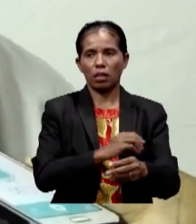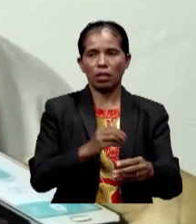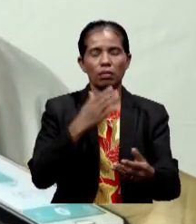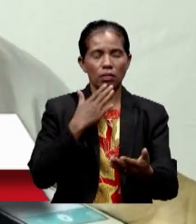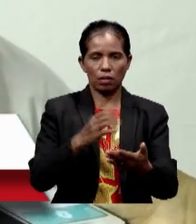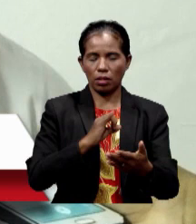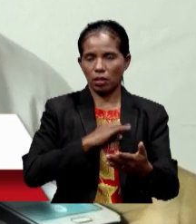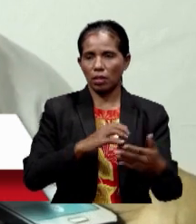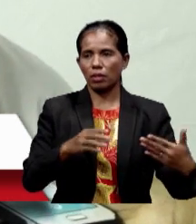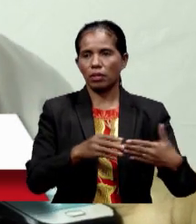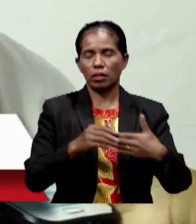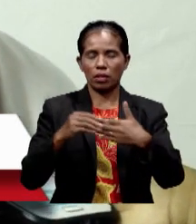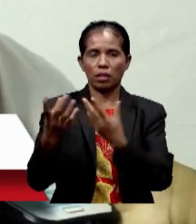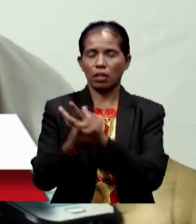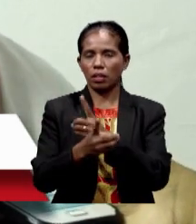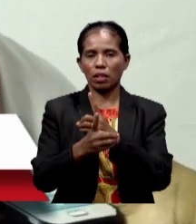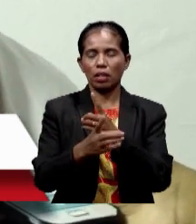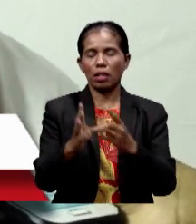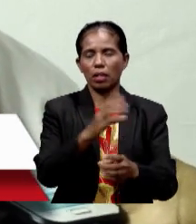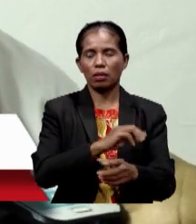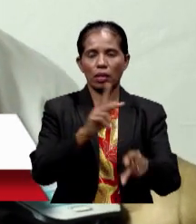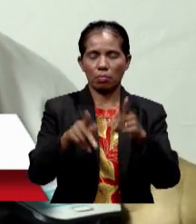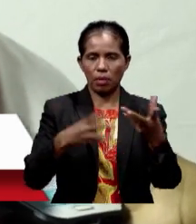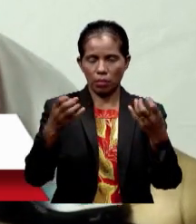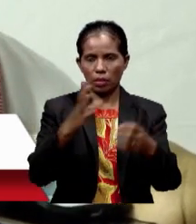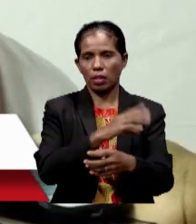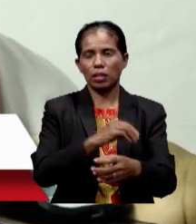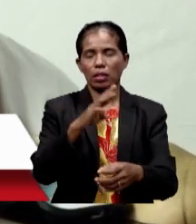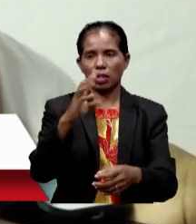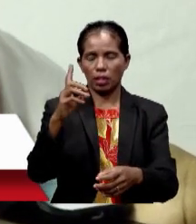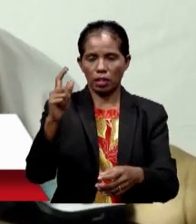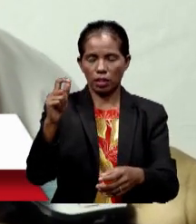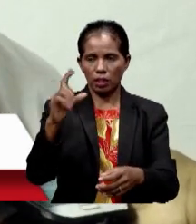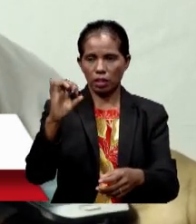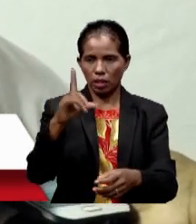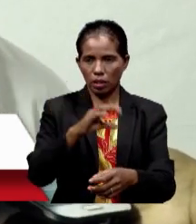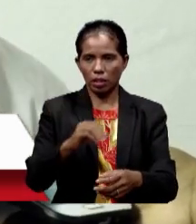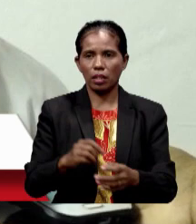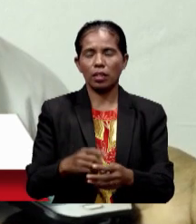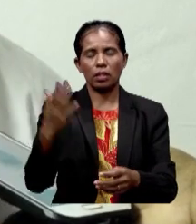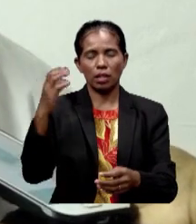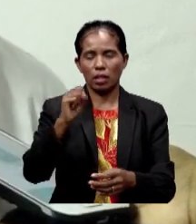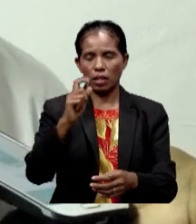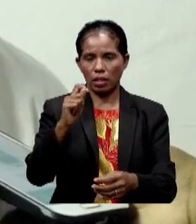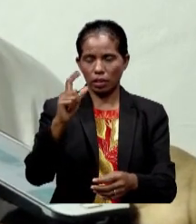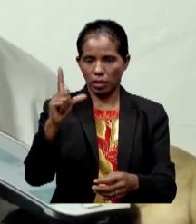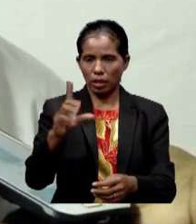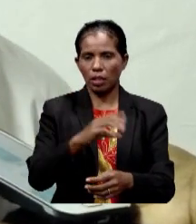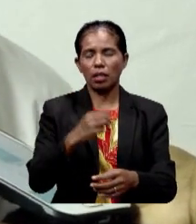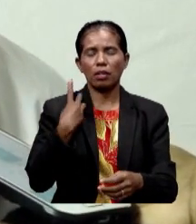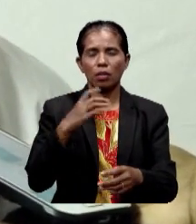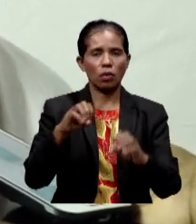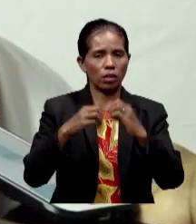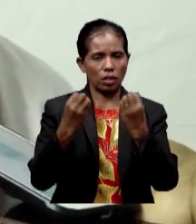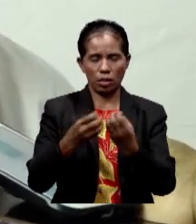au lidera demonstrasaun ho mawanisira i herneti le DPP impetu ya este ya pa ya organisaun o in